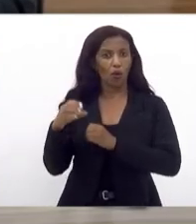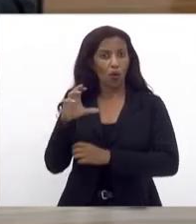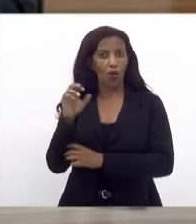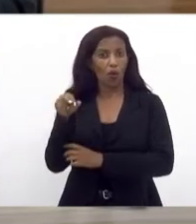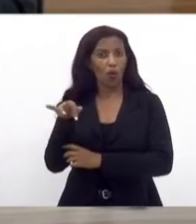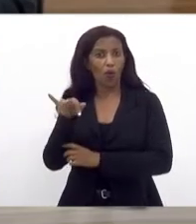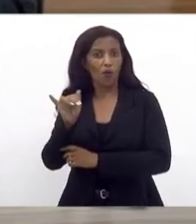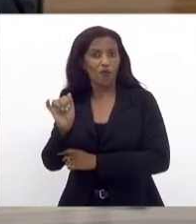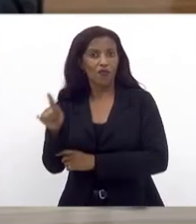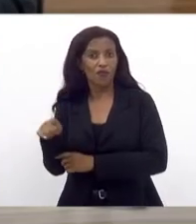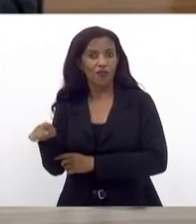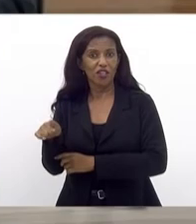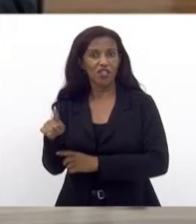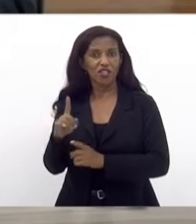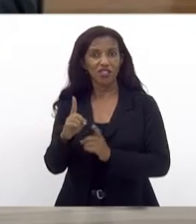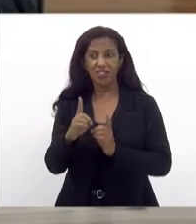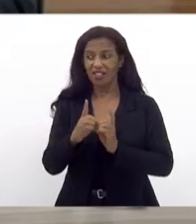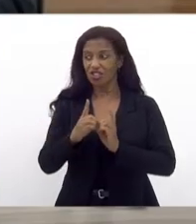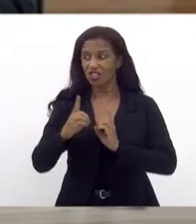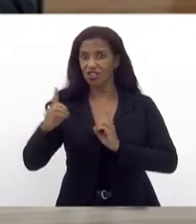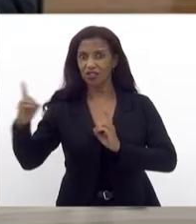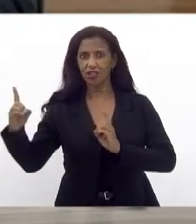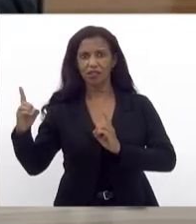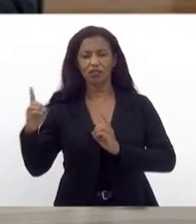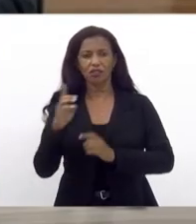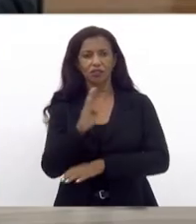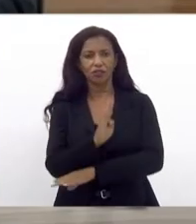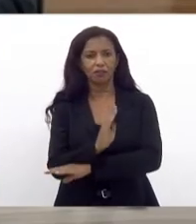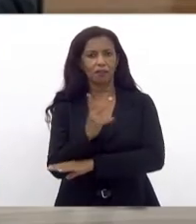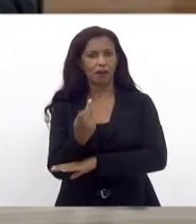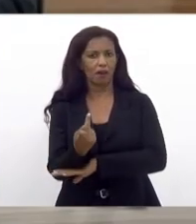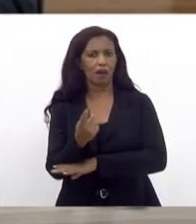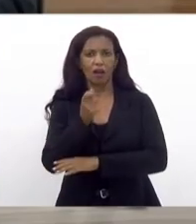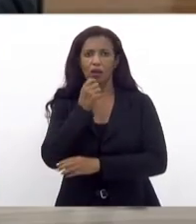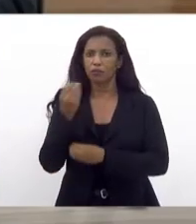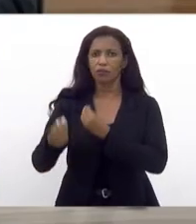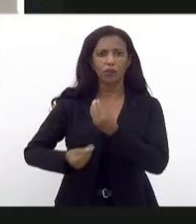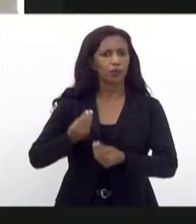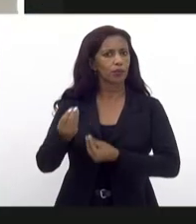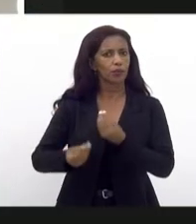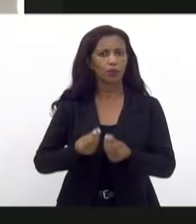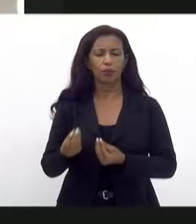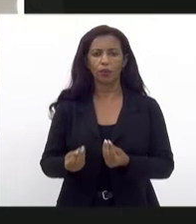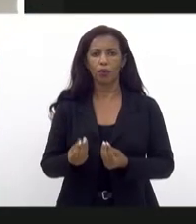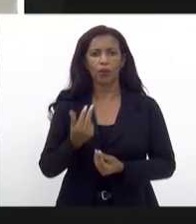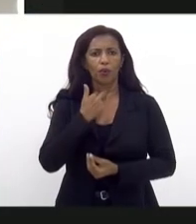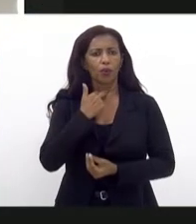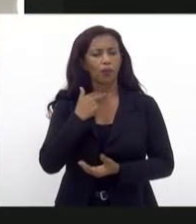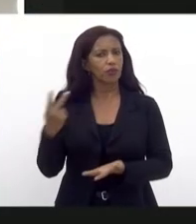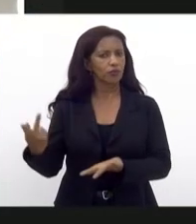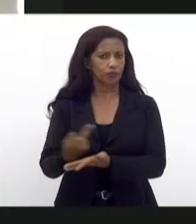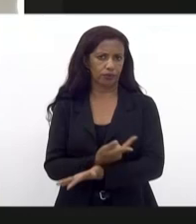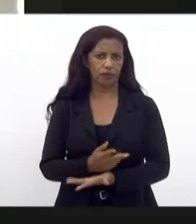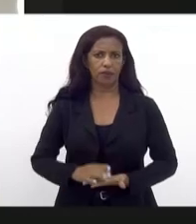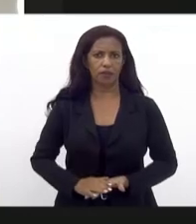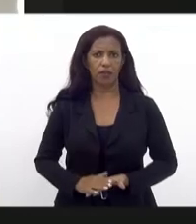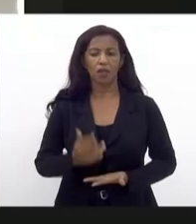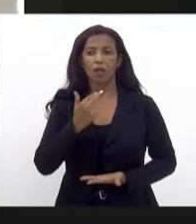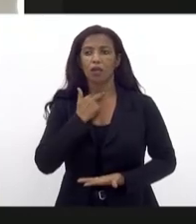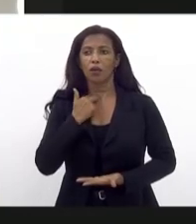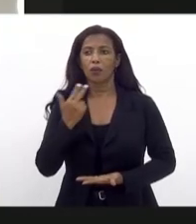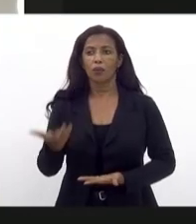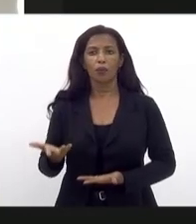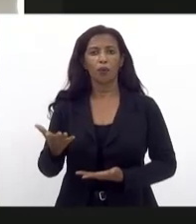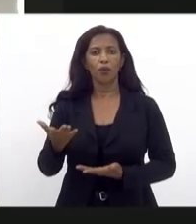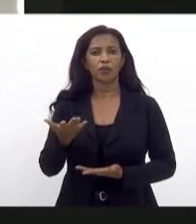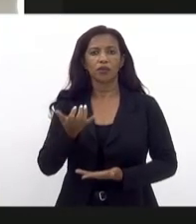está a 45 quilômetros do centro de Belo Horizonte. Isso não tem cabimento, isso não pode ser, isso não pode